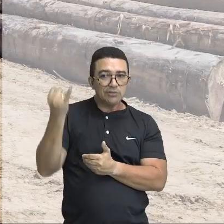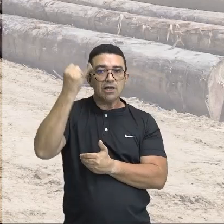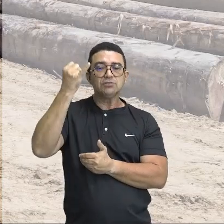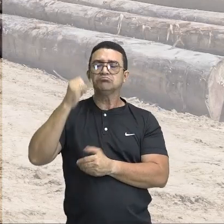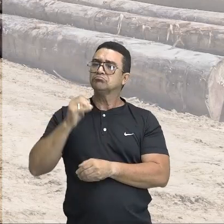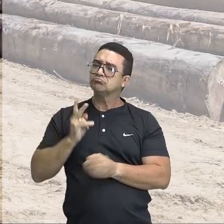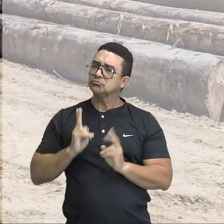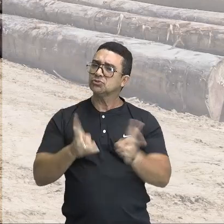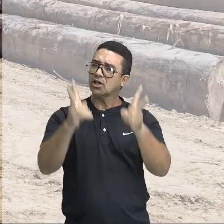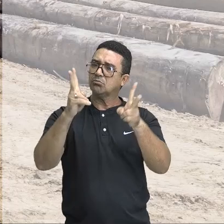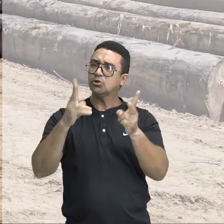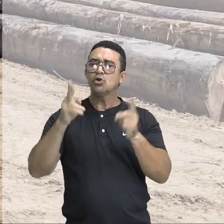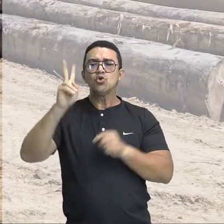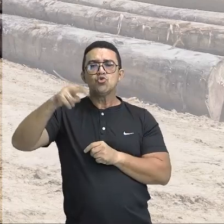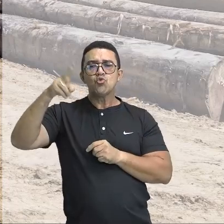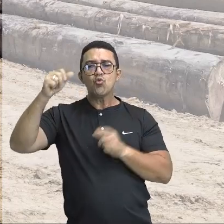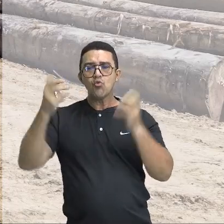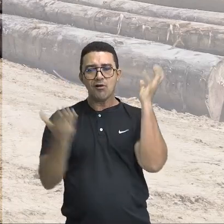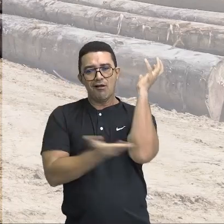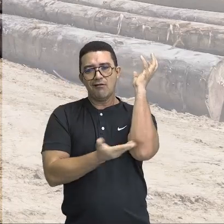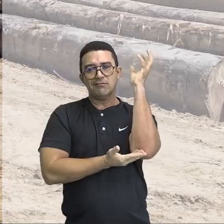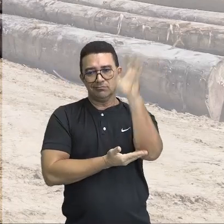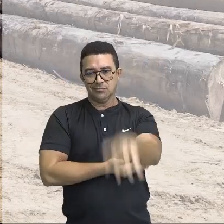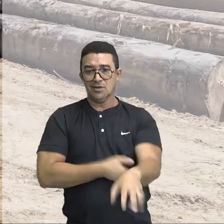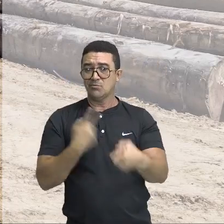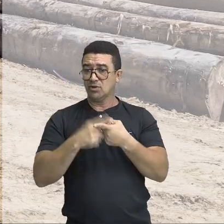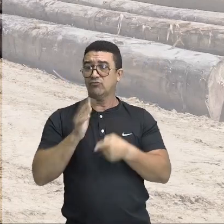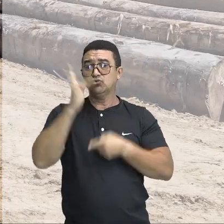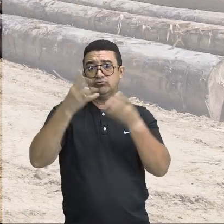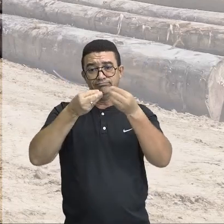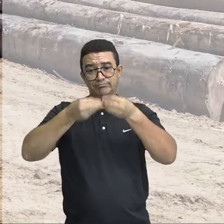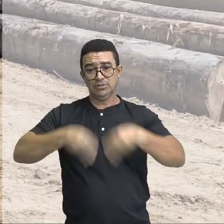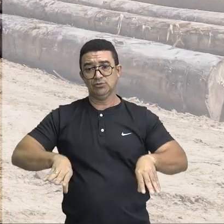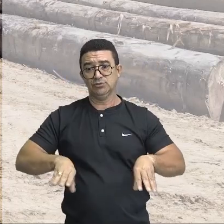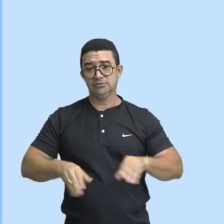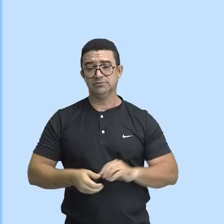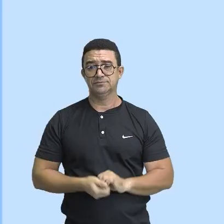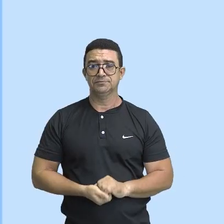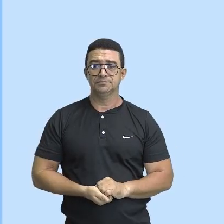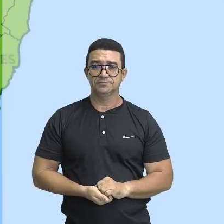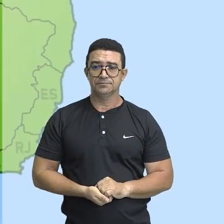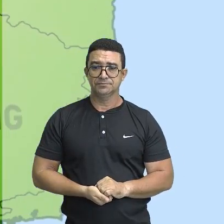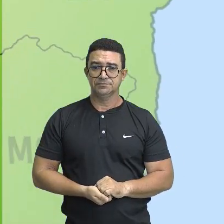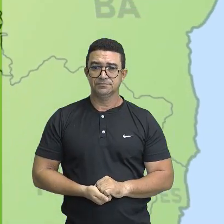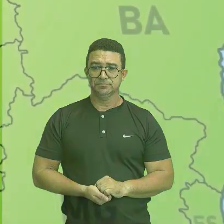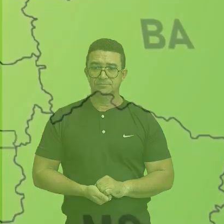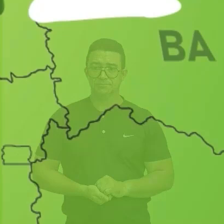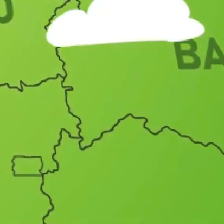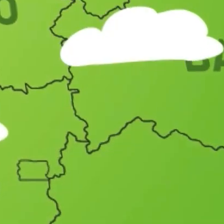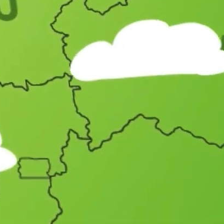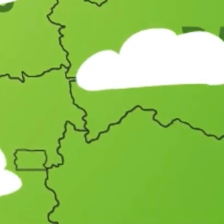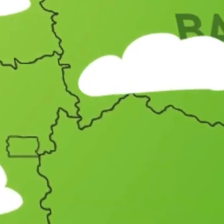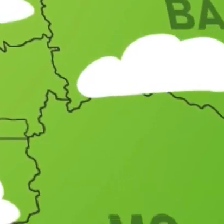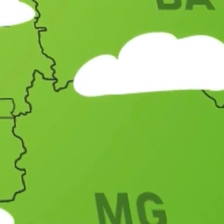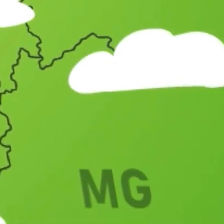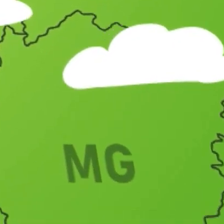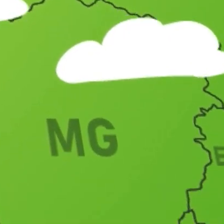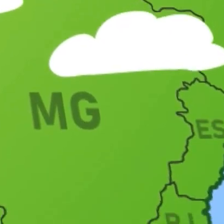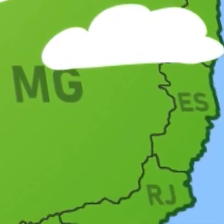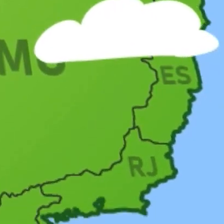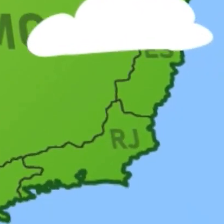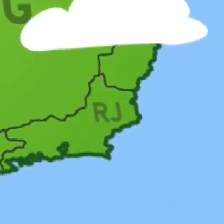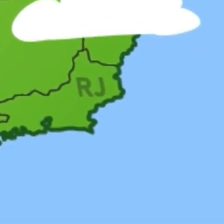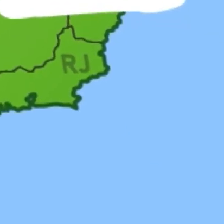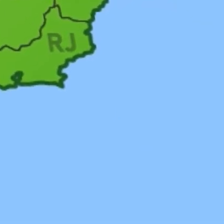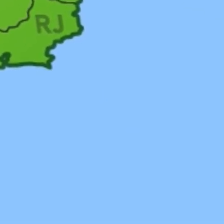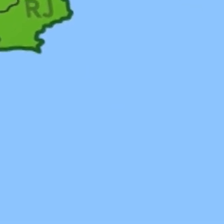pode ser um momento que ocorre a queimada, desmatamento, que acaba prejudicando. A Amazônia desempenha um papel crucial no